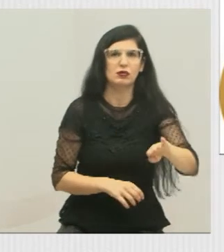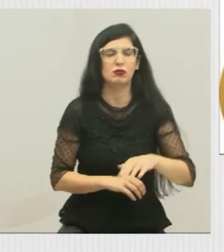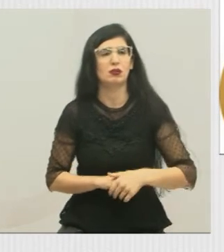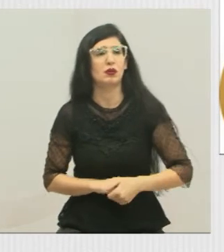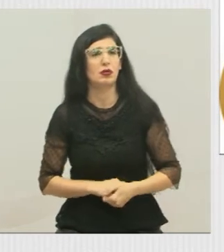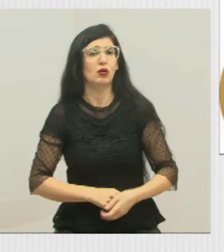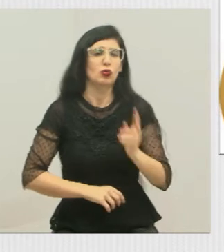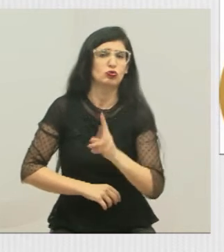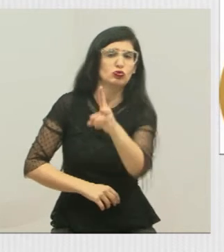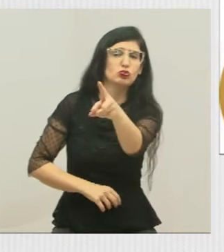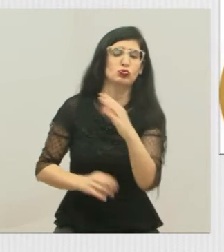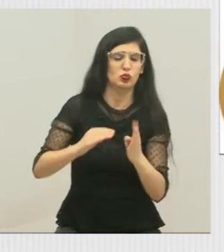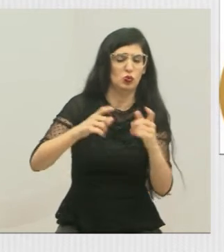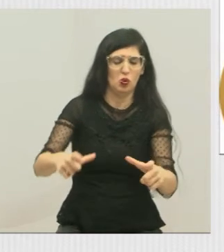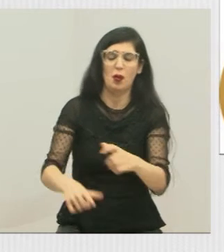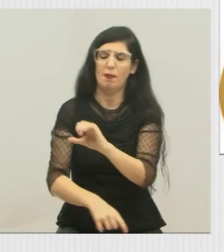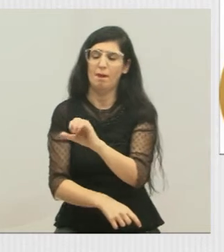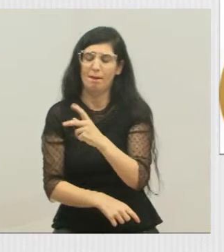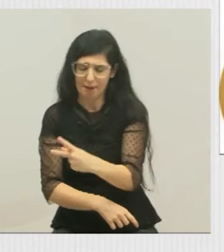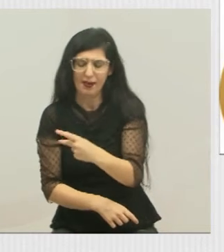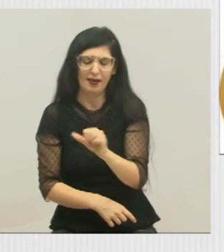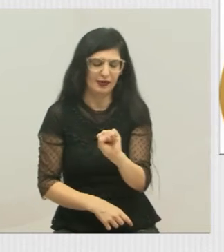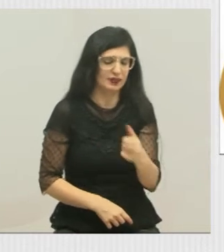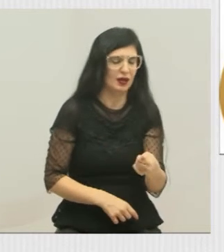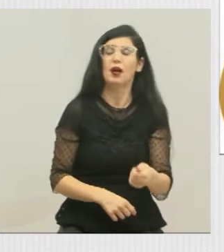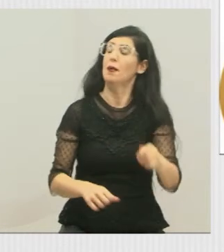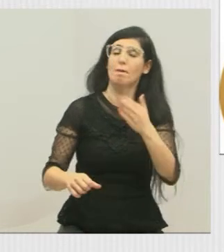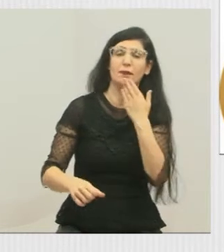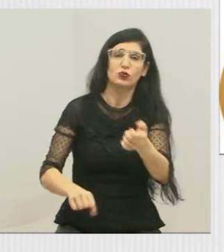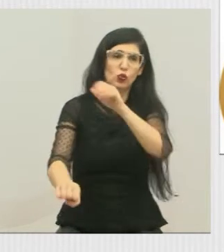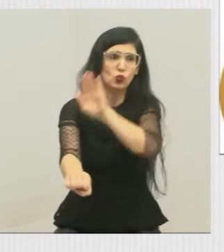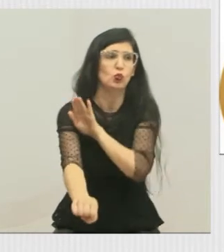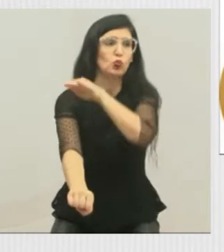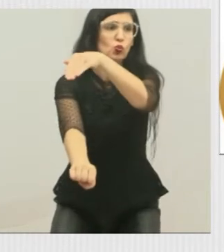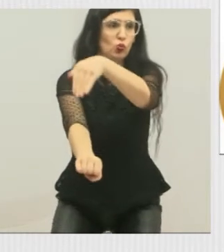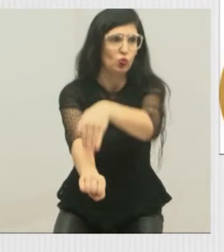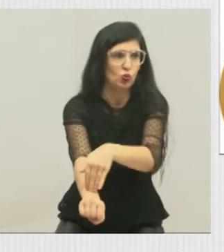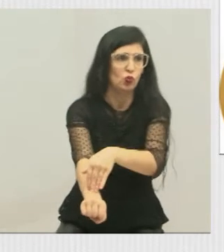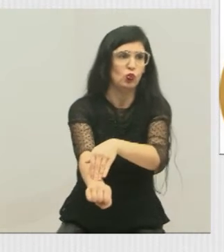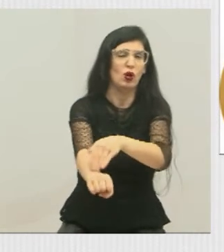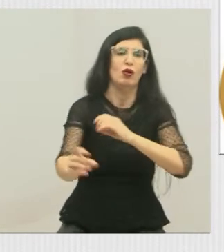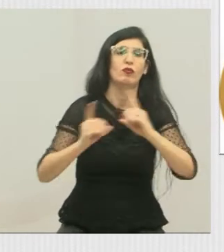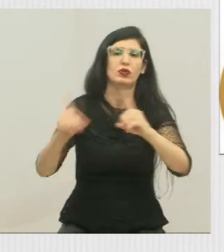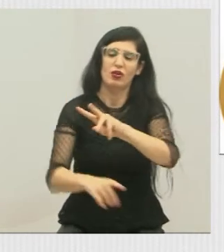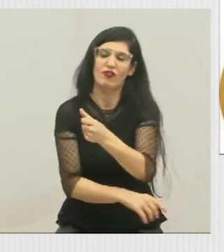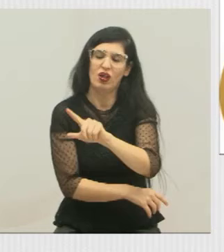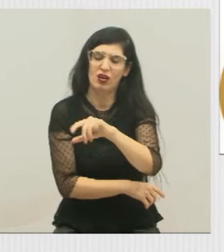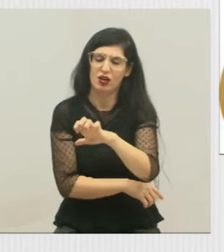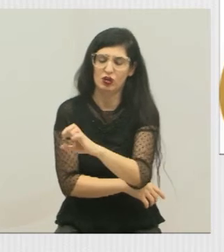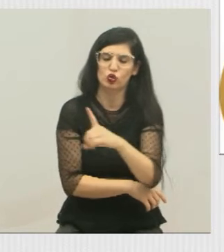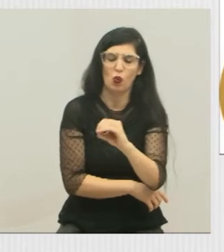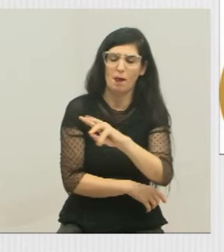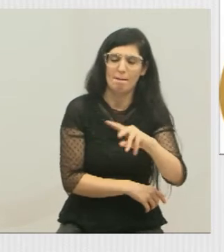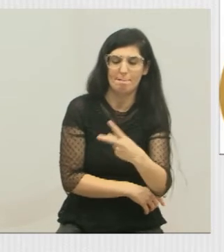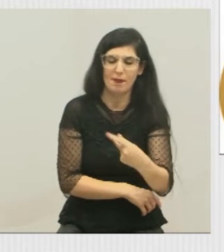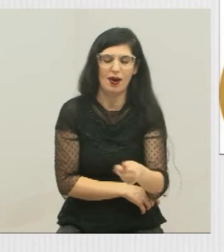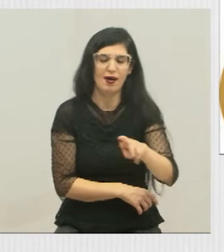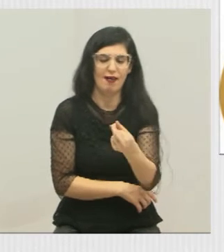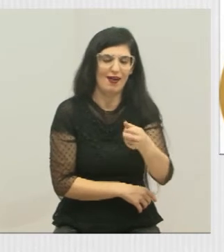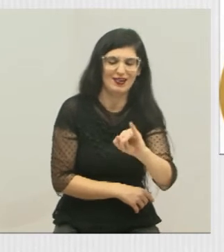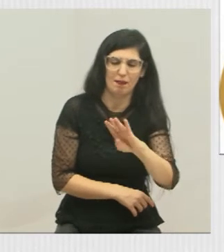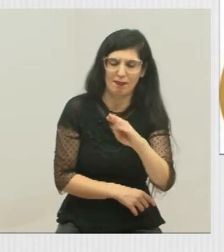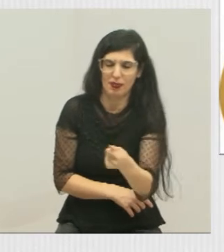continuando no Parque Santo Antônio outro pedido de lombadas na Avenida Vale do Paraíba o próximo